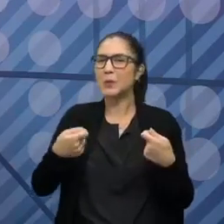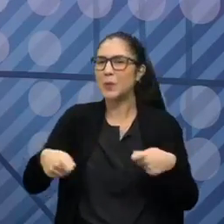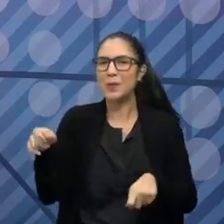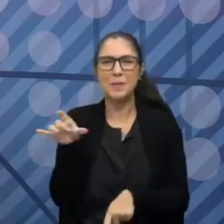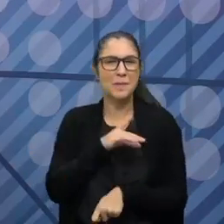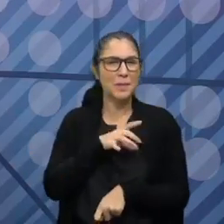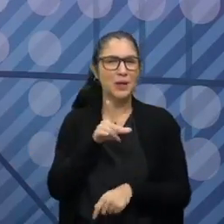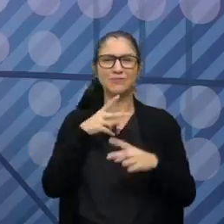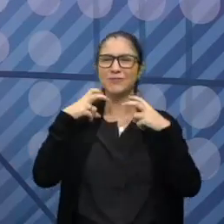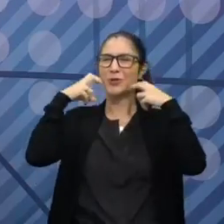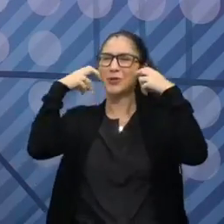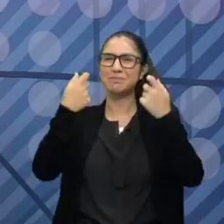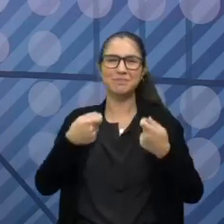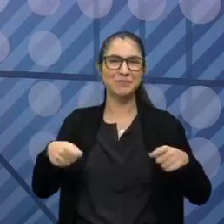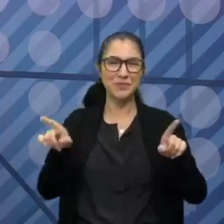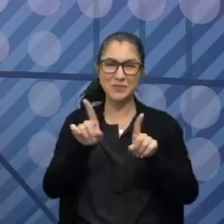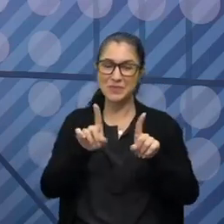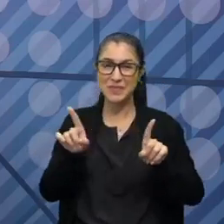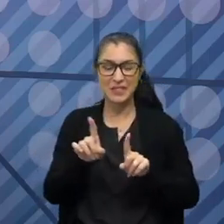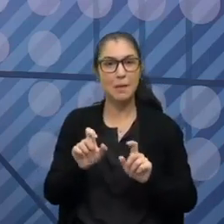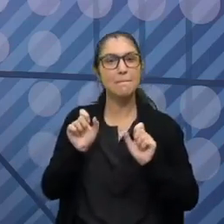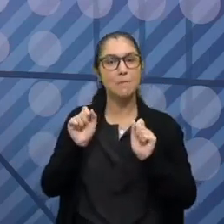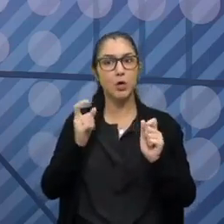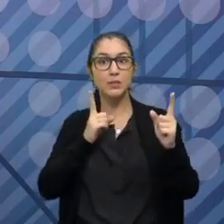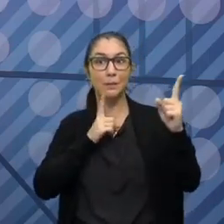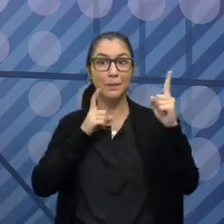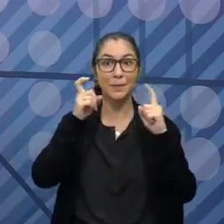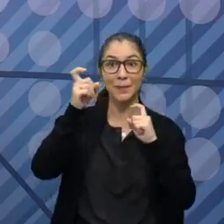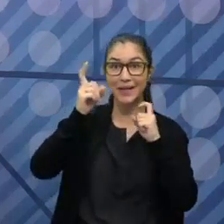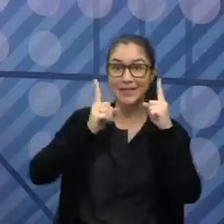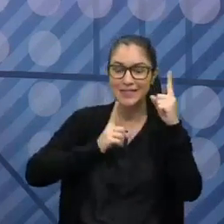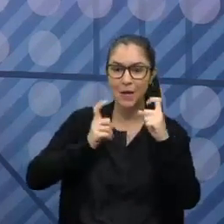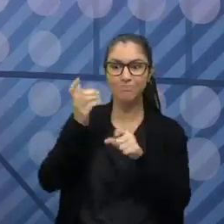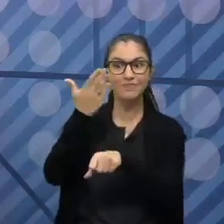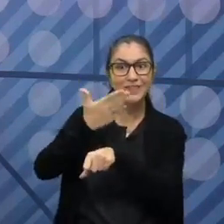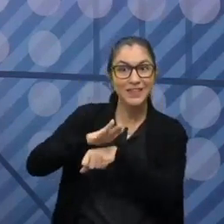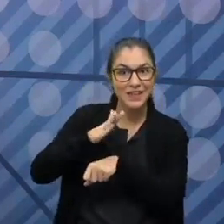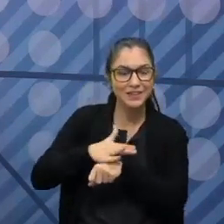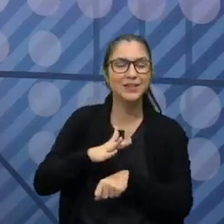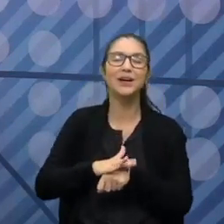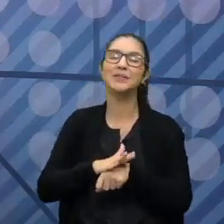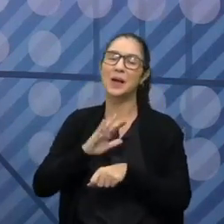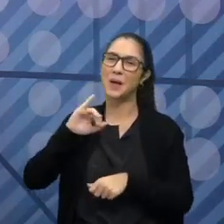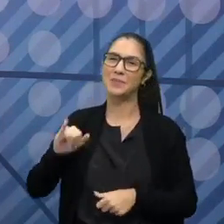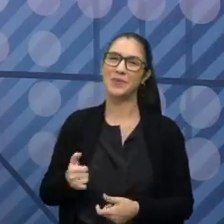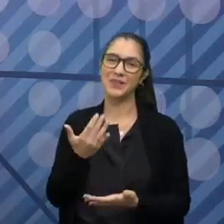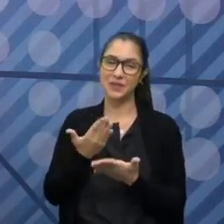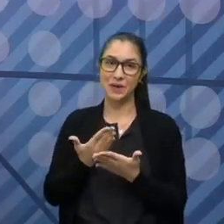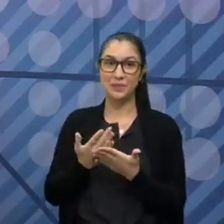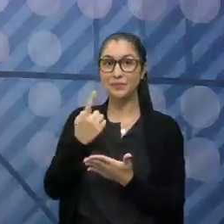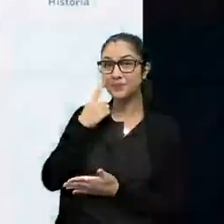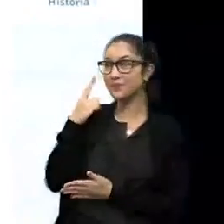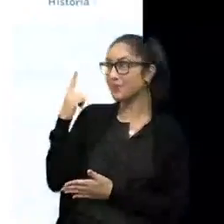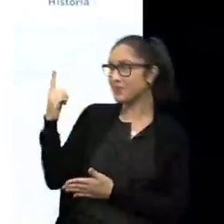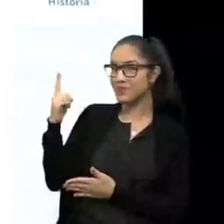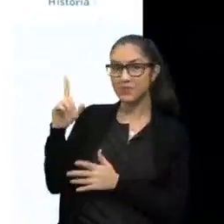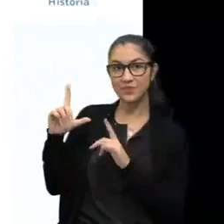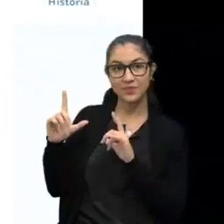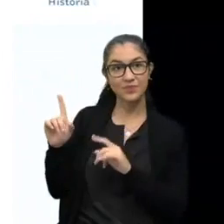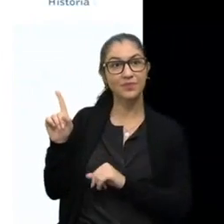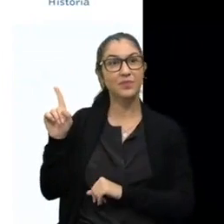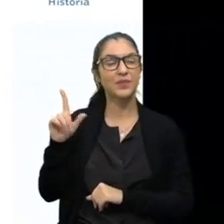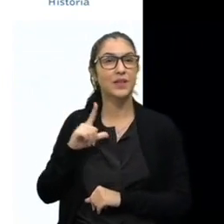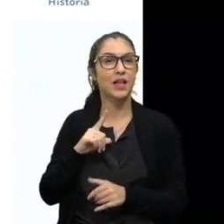sem vergonha, vamos procurar fazer com expressão facial, treinando e aproveitando a aula. Então, olha lá, na imagem nós